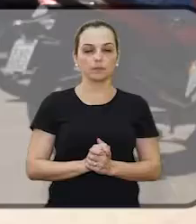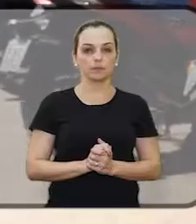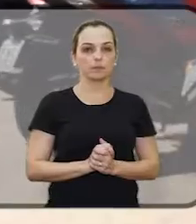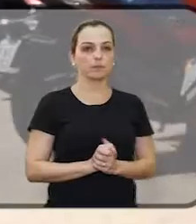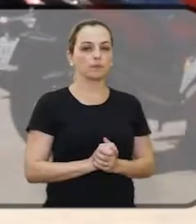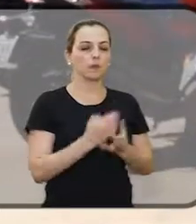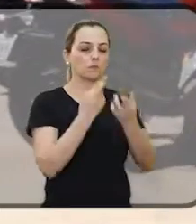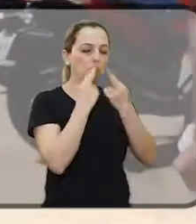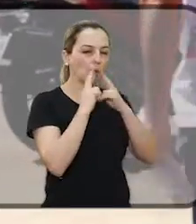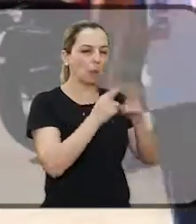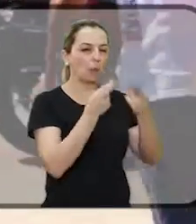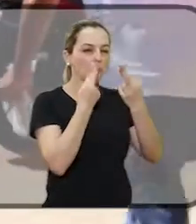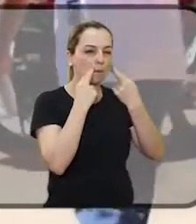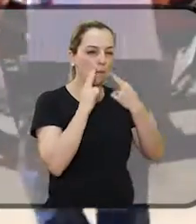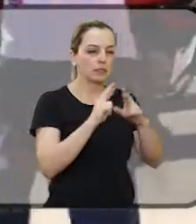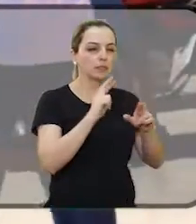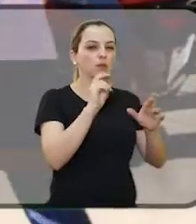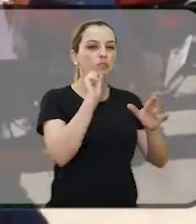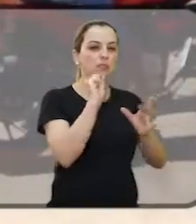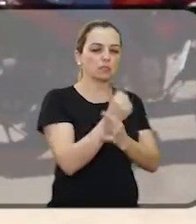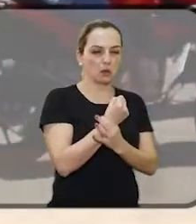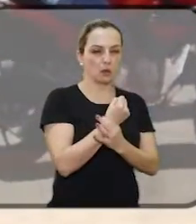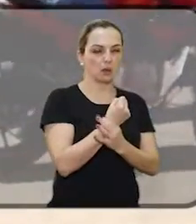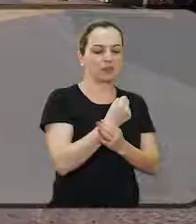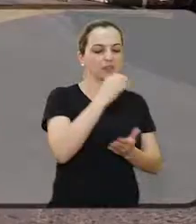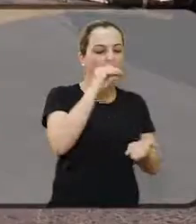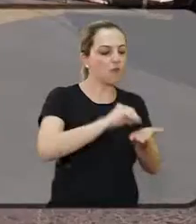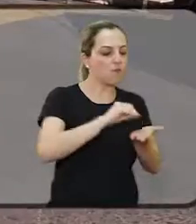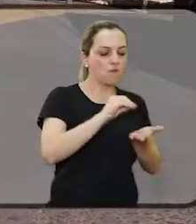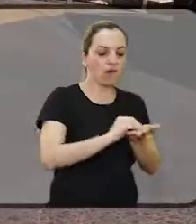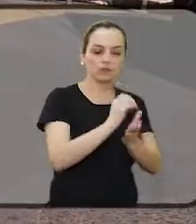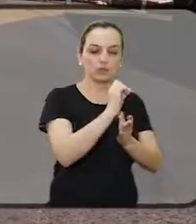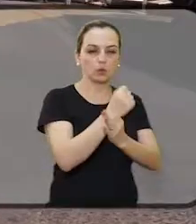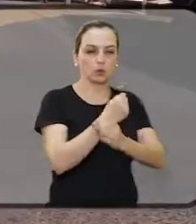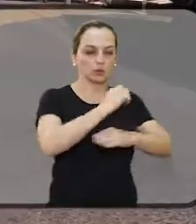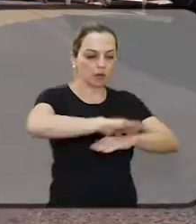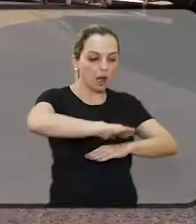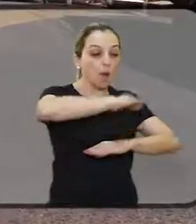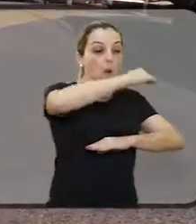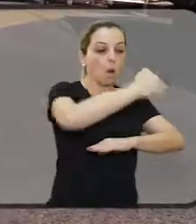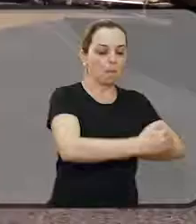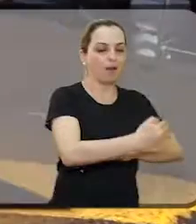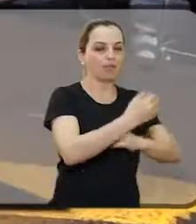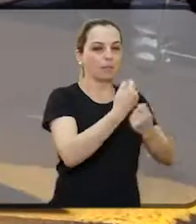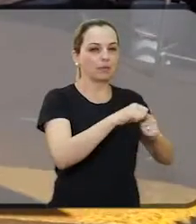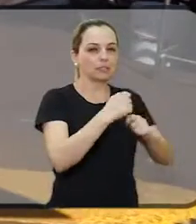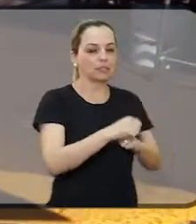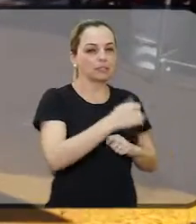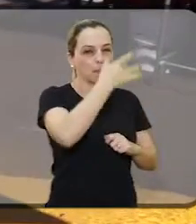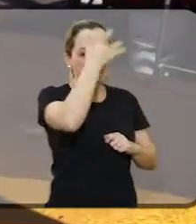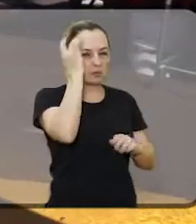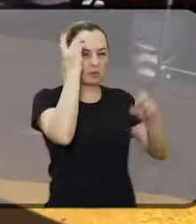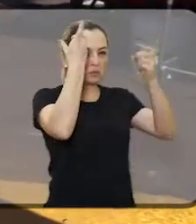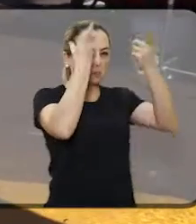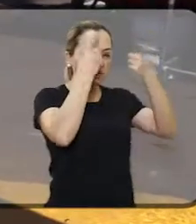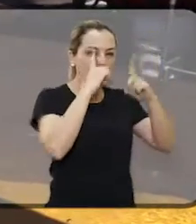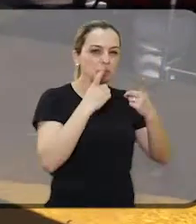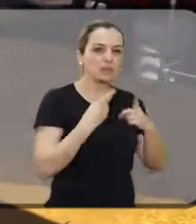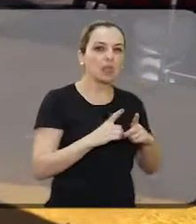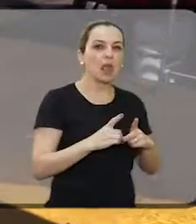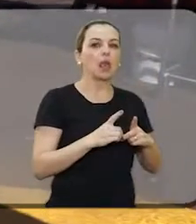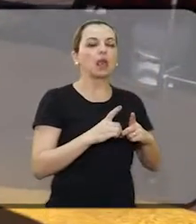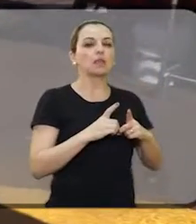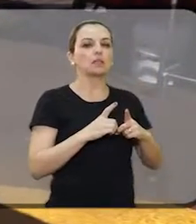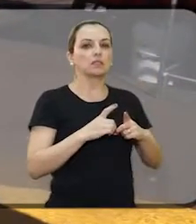Tem muita reclamação da segurança aqui, inclusive a lombada, né? Porque você vê que tem muito deficiente visual, deficiente físico